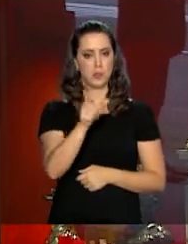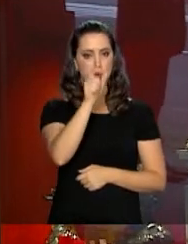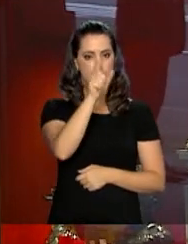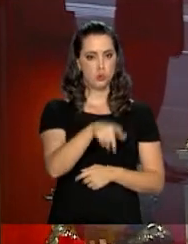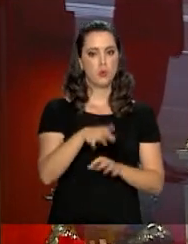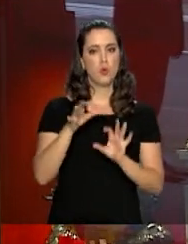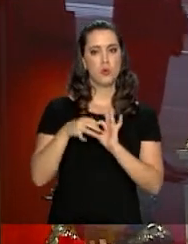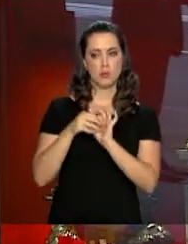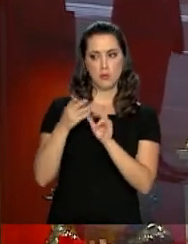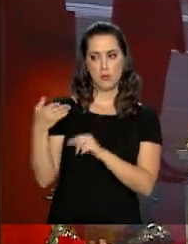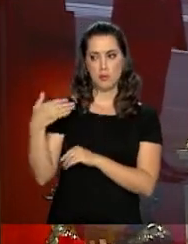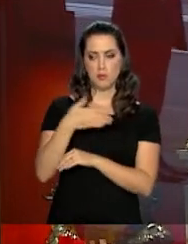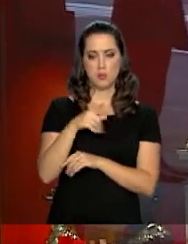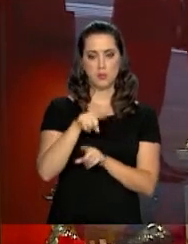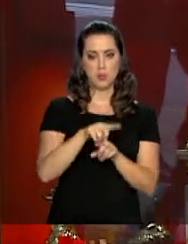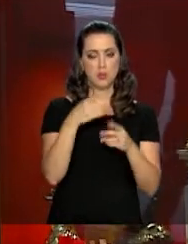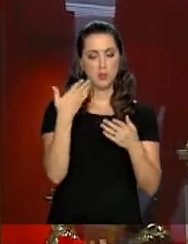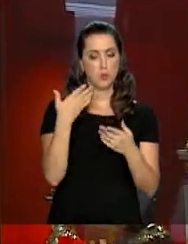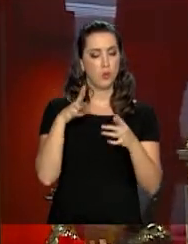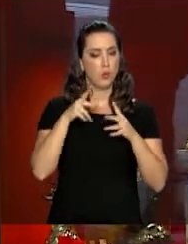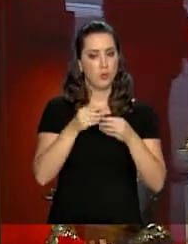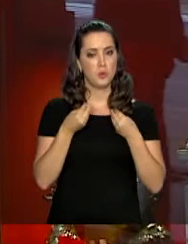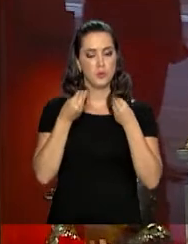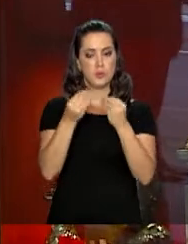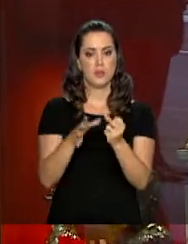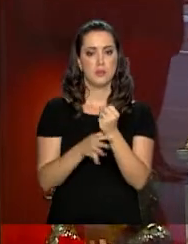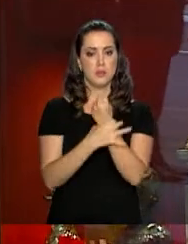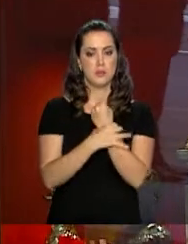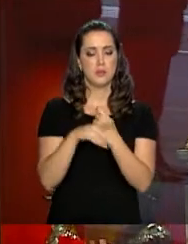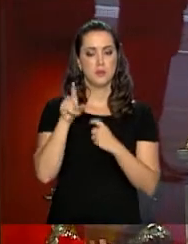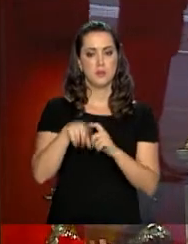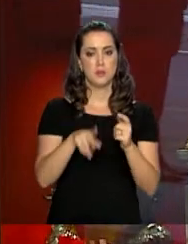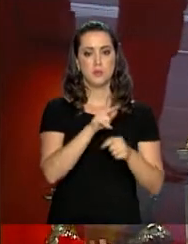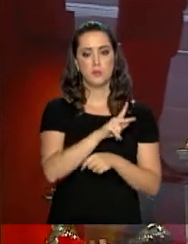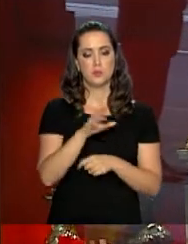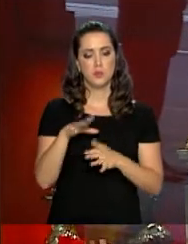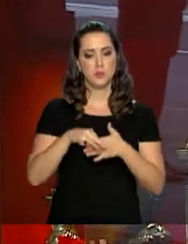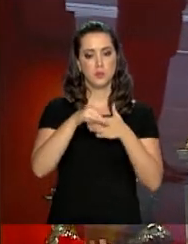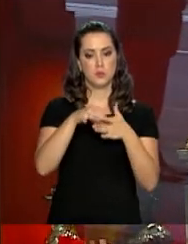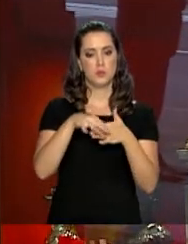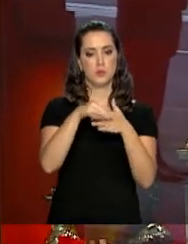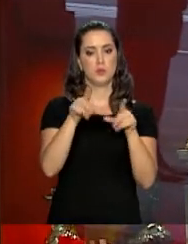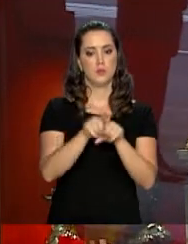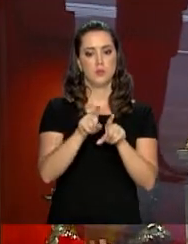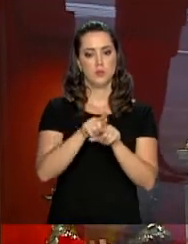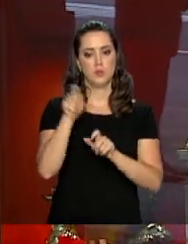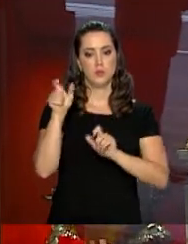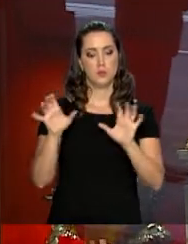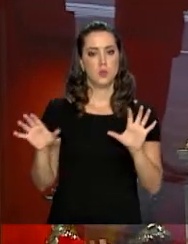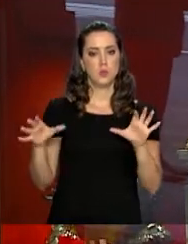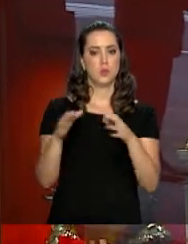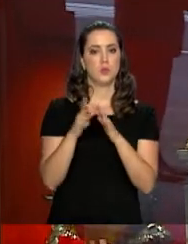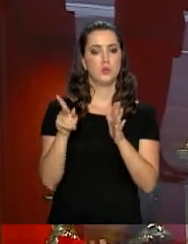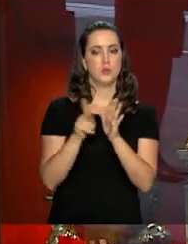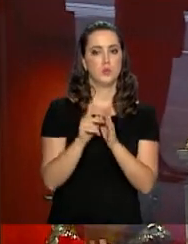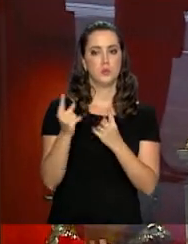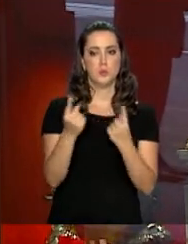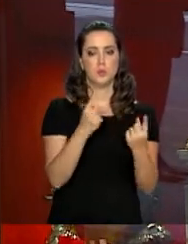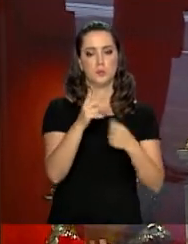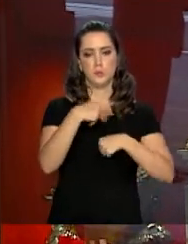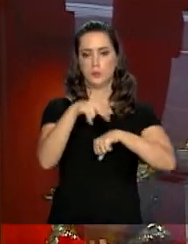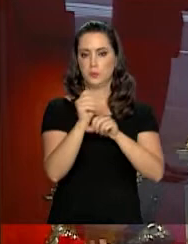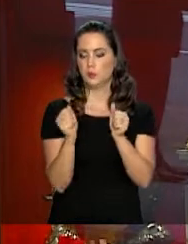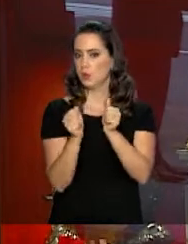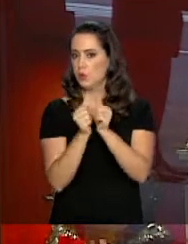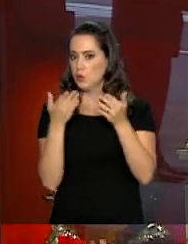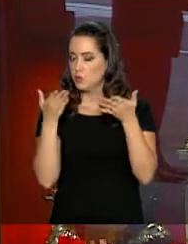autorizadas chegam aqui no hotel, tudo para garantir aí a segurança dos líderes e também das delegações que ficarão